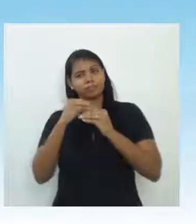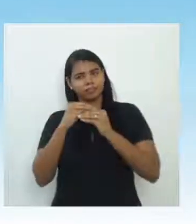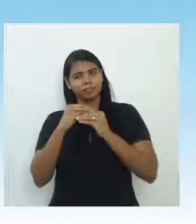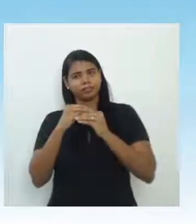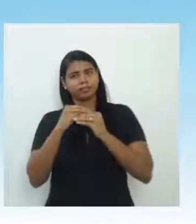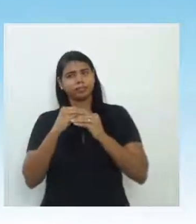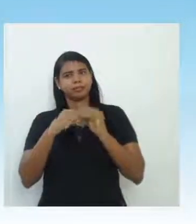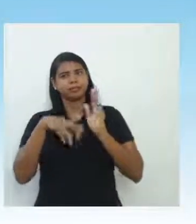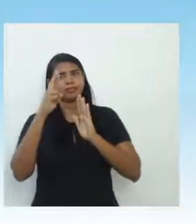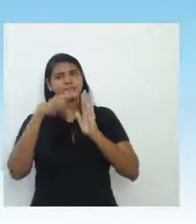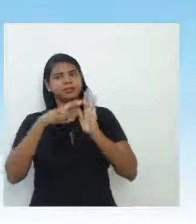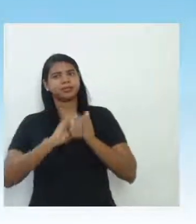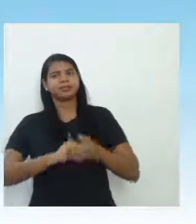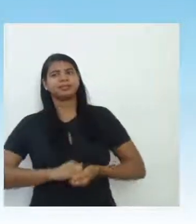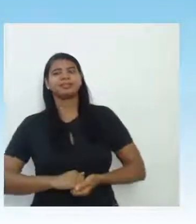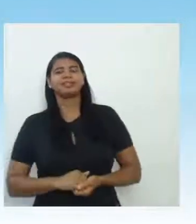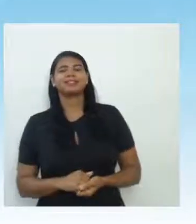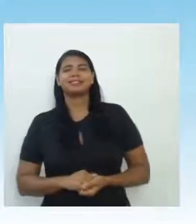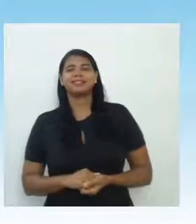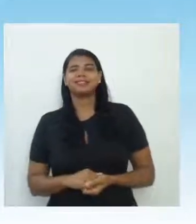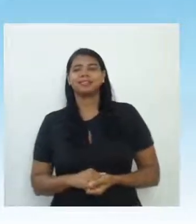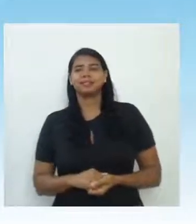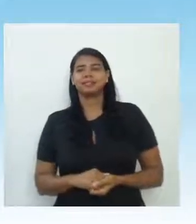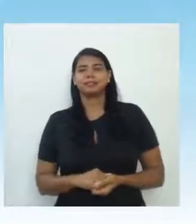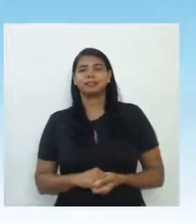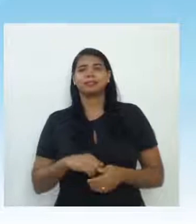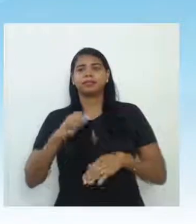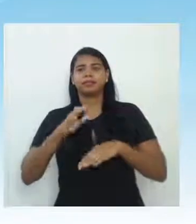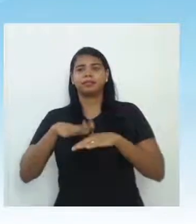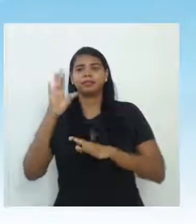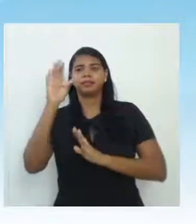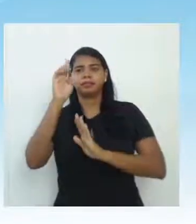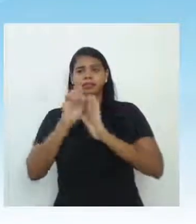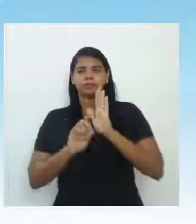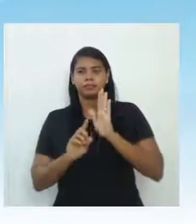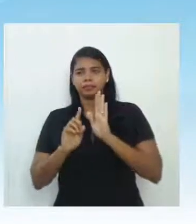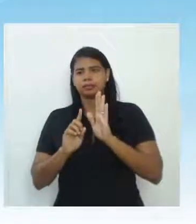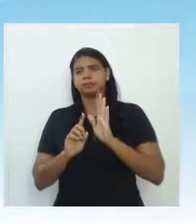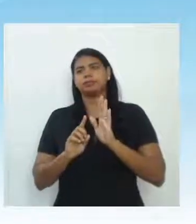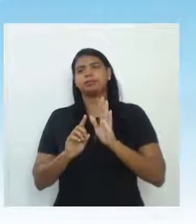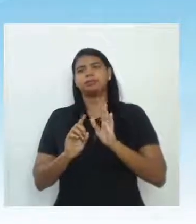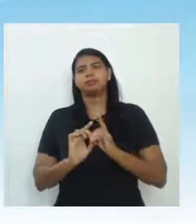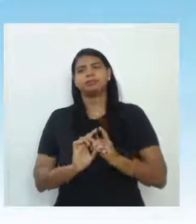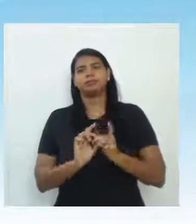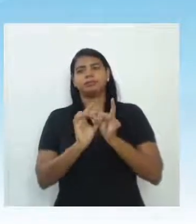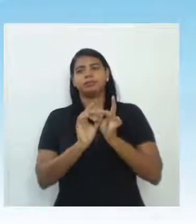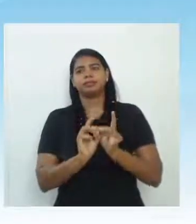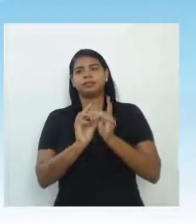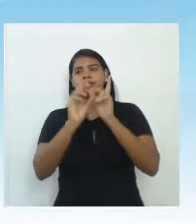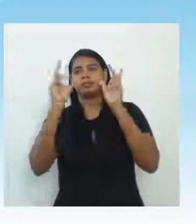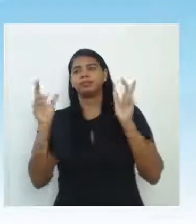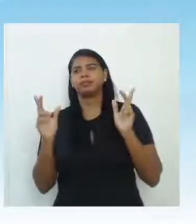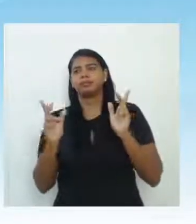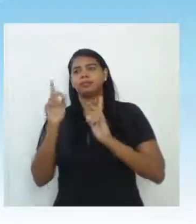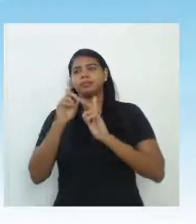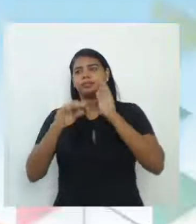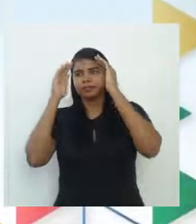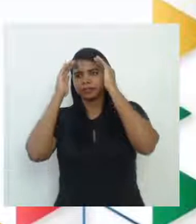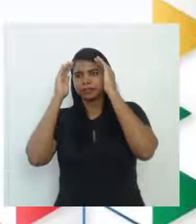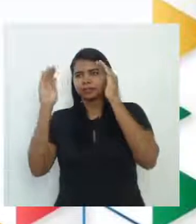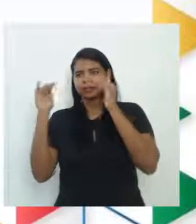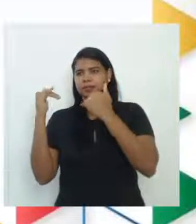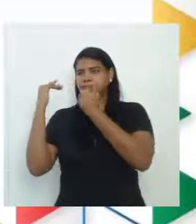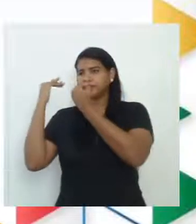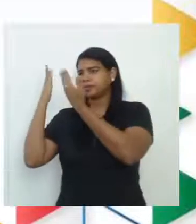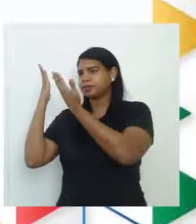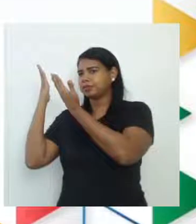essas redações. Cada vez mais essa questão do direito, da democracia e do respeito, não é isso? Na tela, professora, nós temos algo